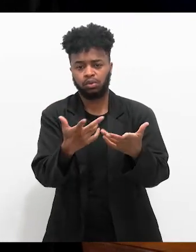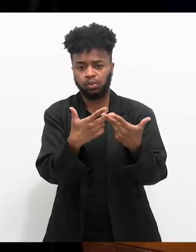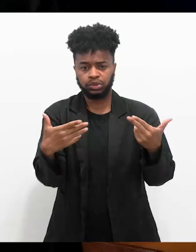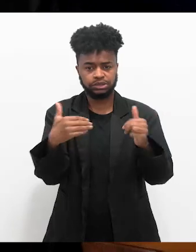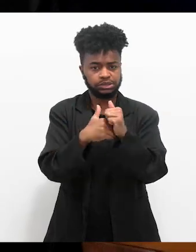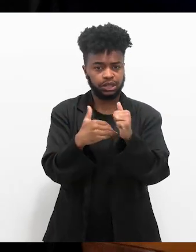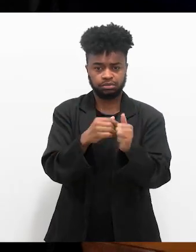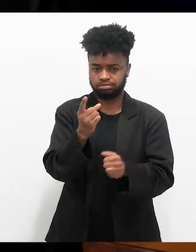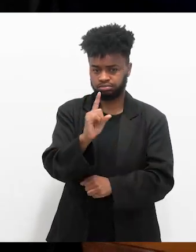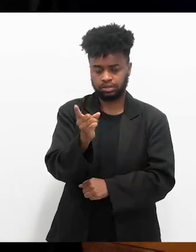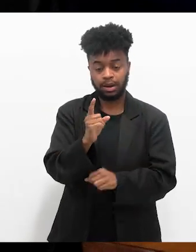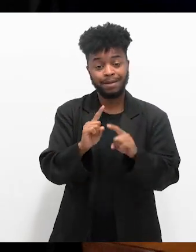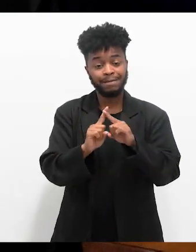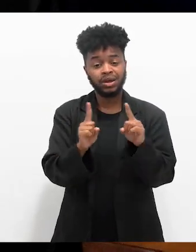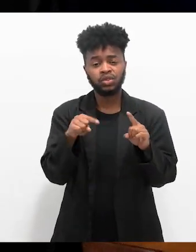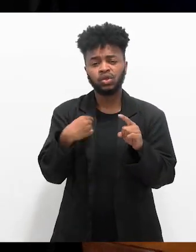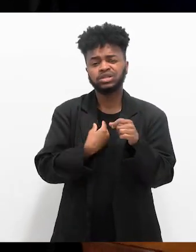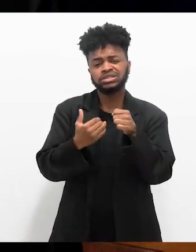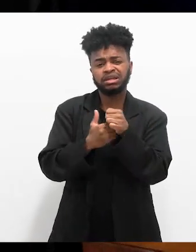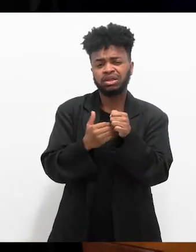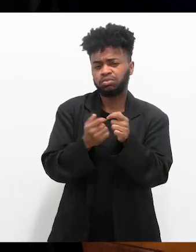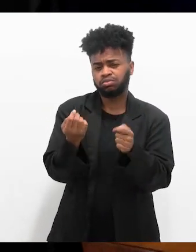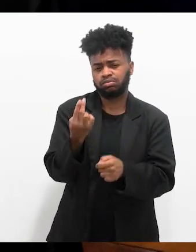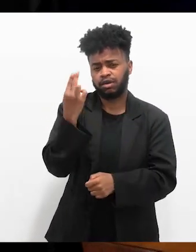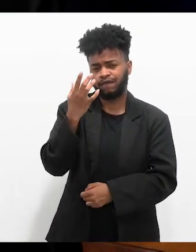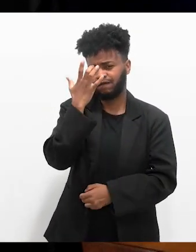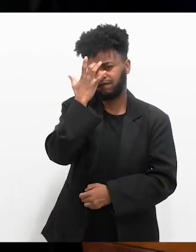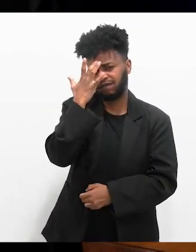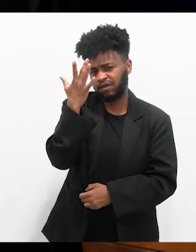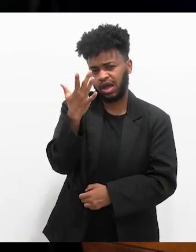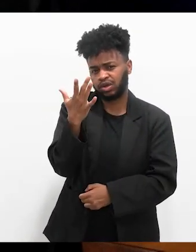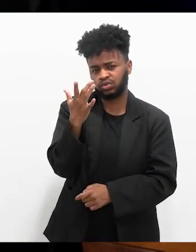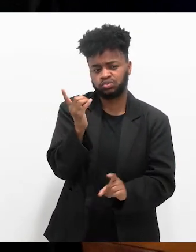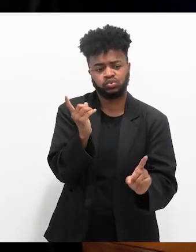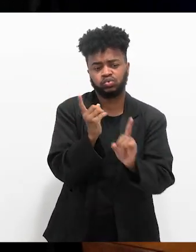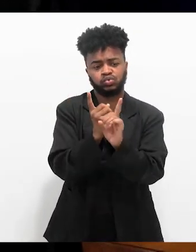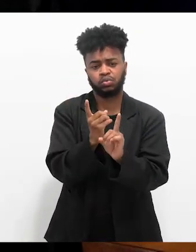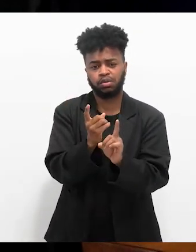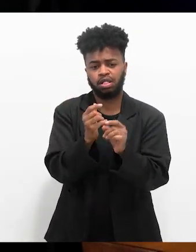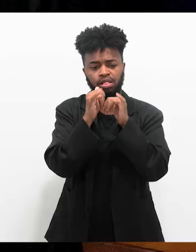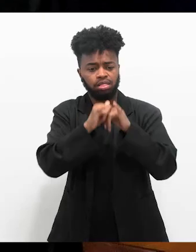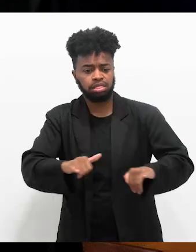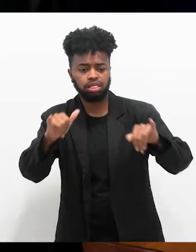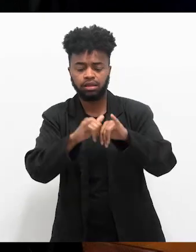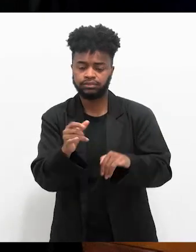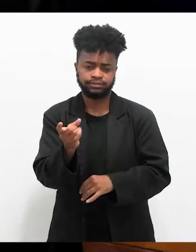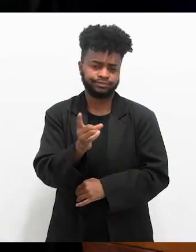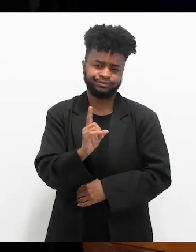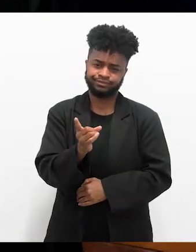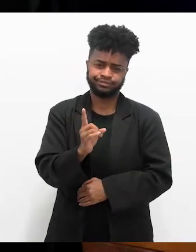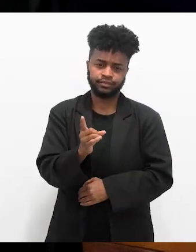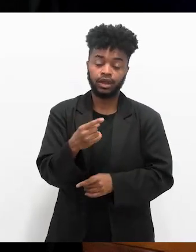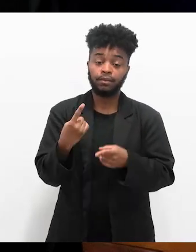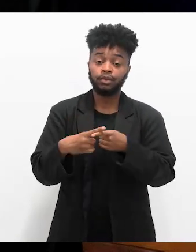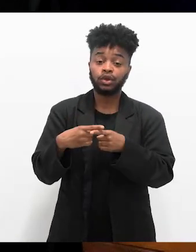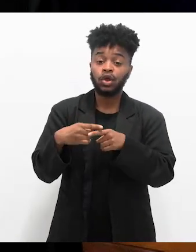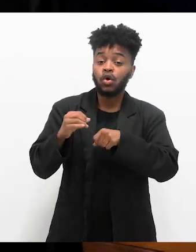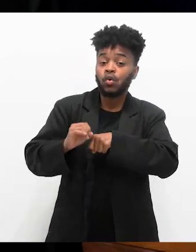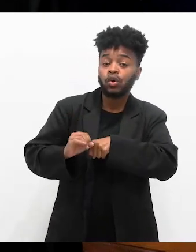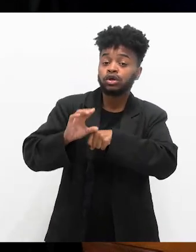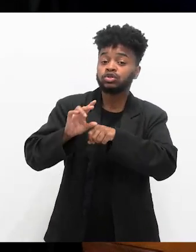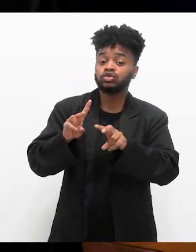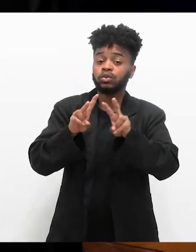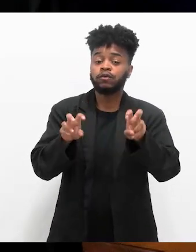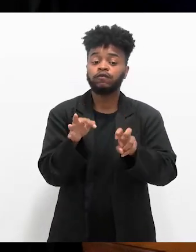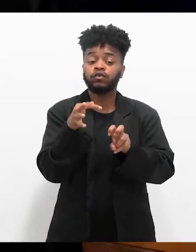nosso. E o nosso segredo, ele não é facilmente colocado, vamos dizer assim, propagado, porque é o conhecimento sobre o destino